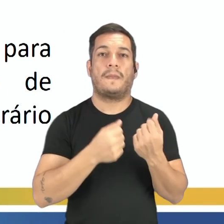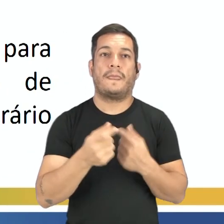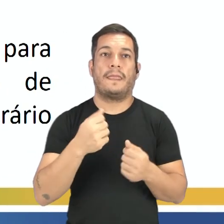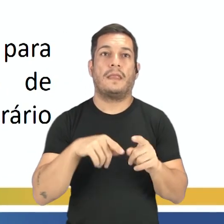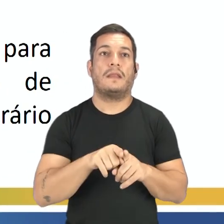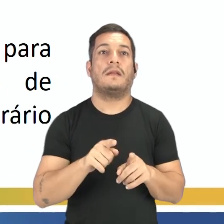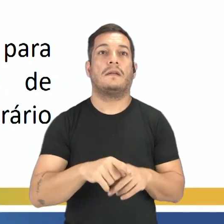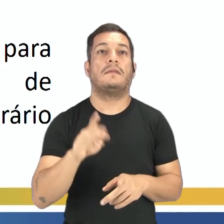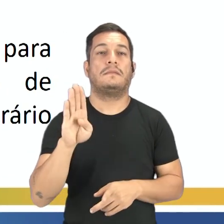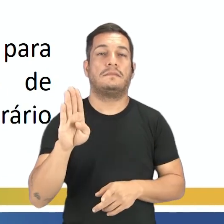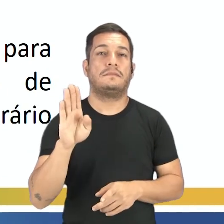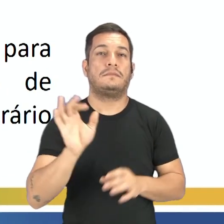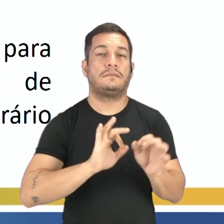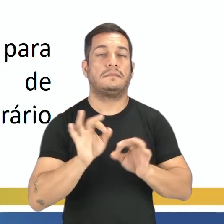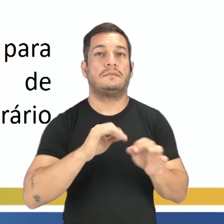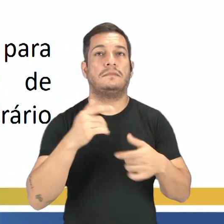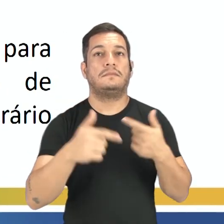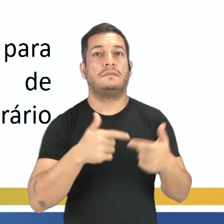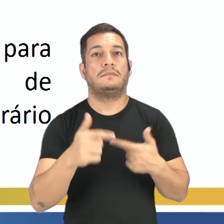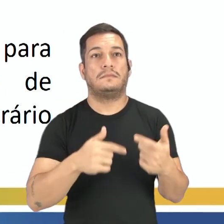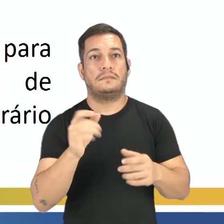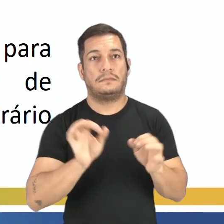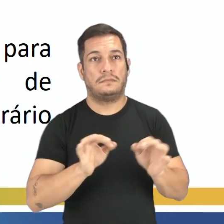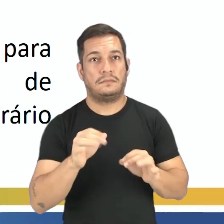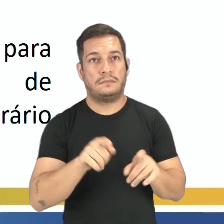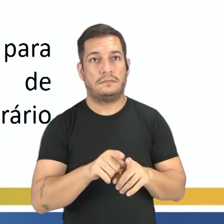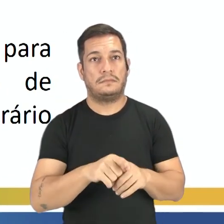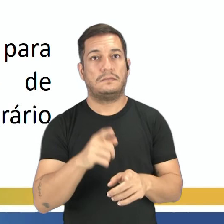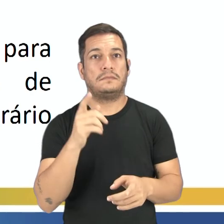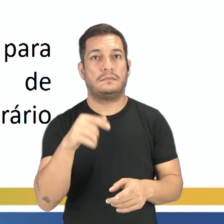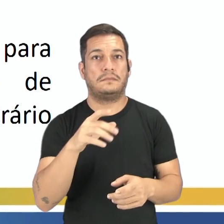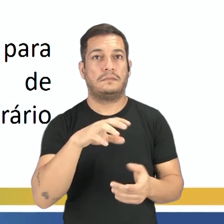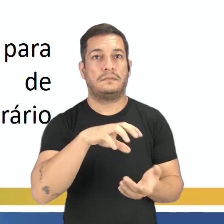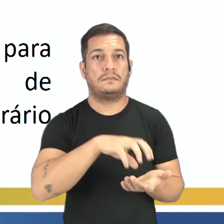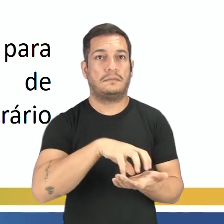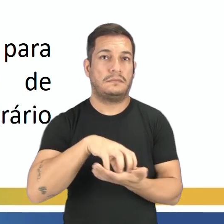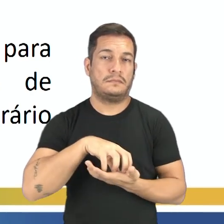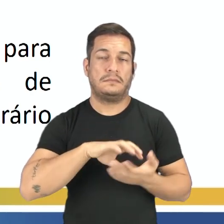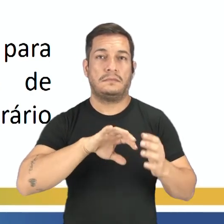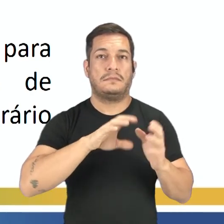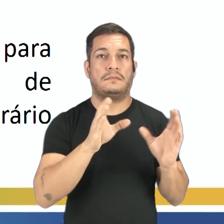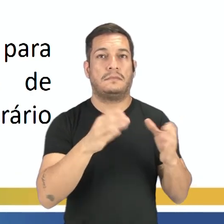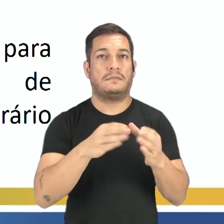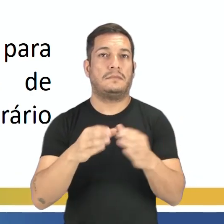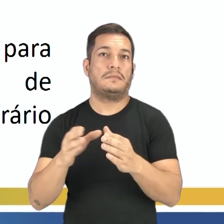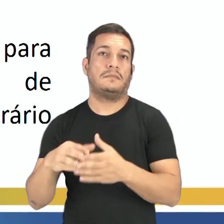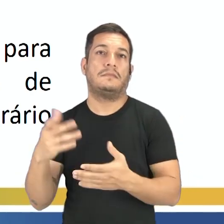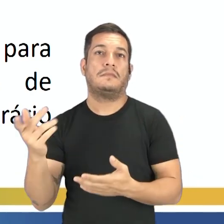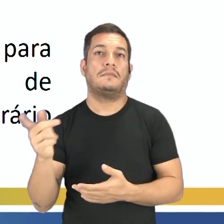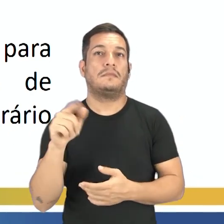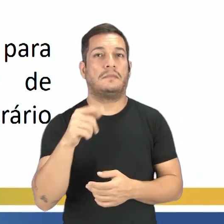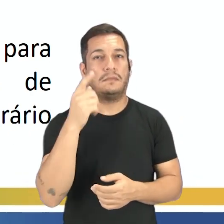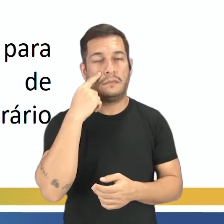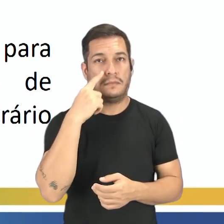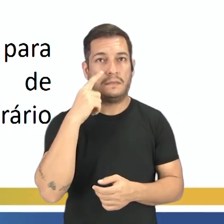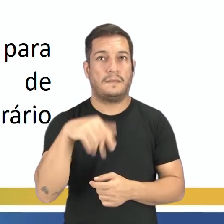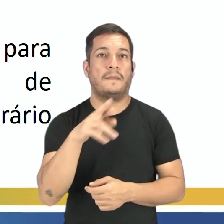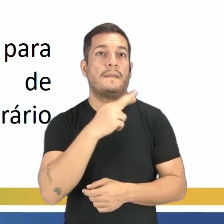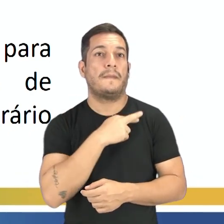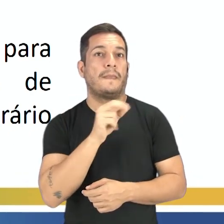mais complexa. B, organizações do trabalho e ordenamento divididas sem as mesmas